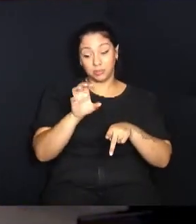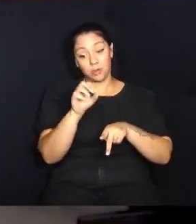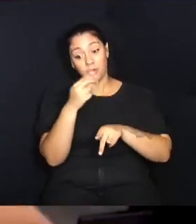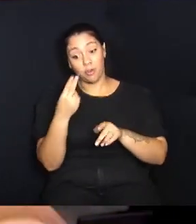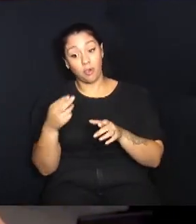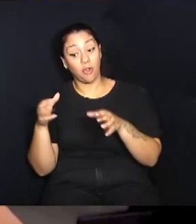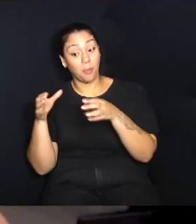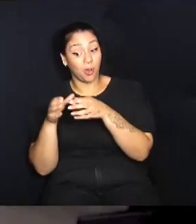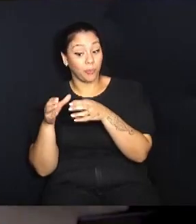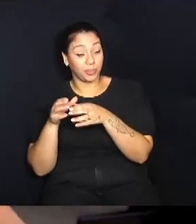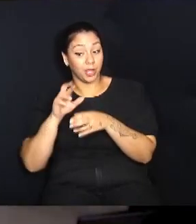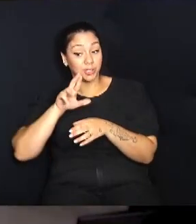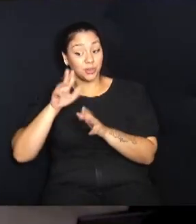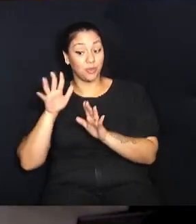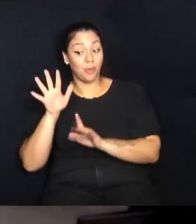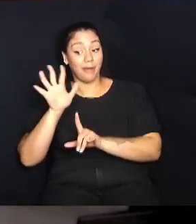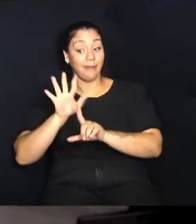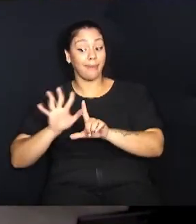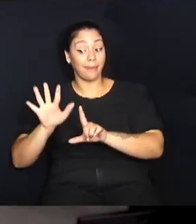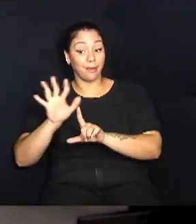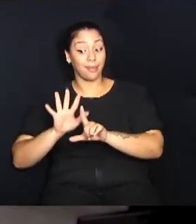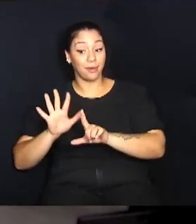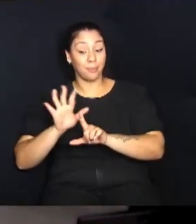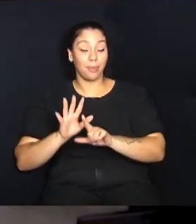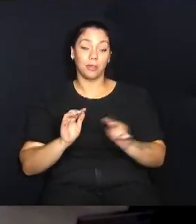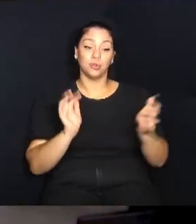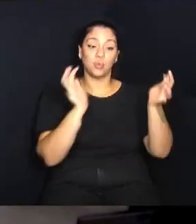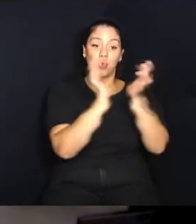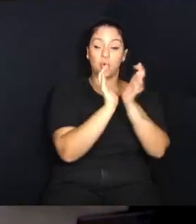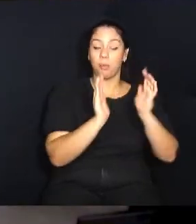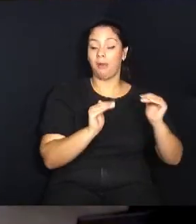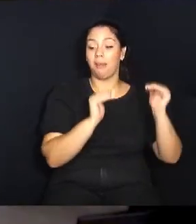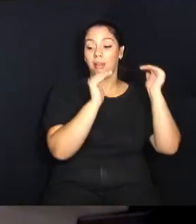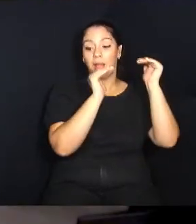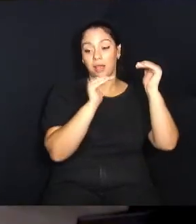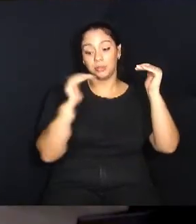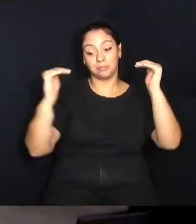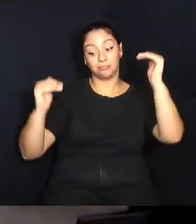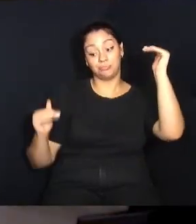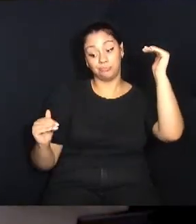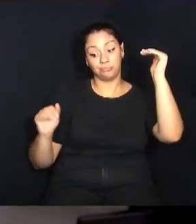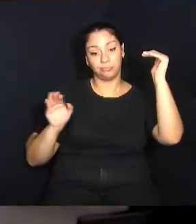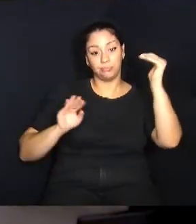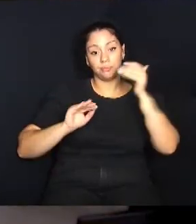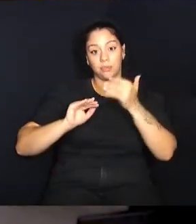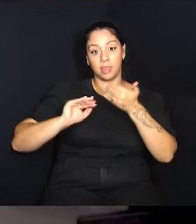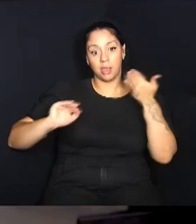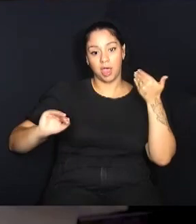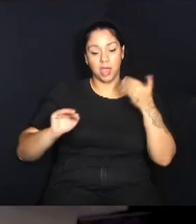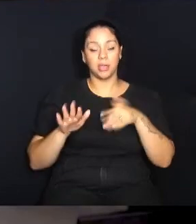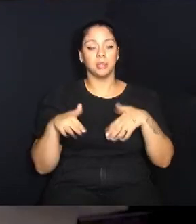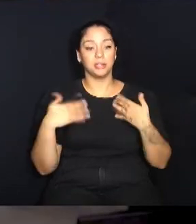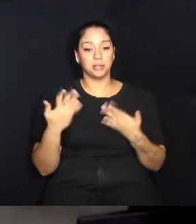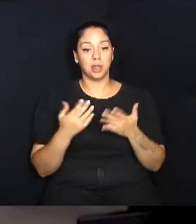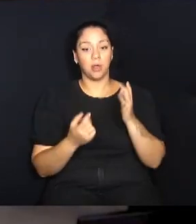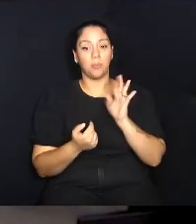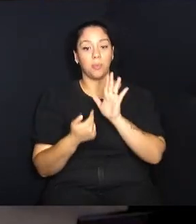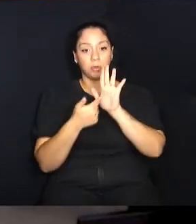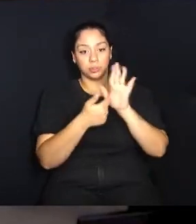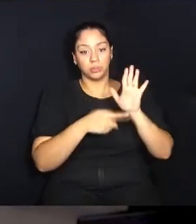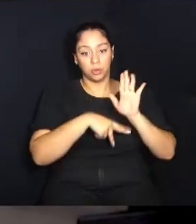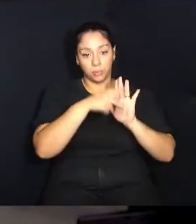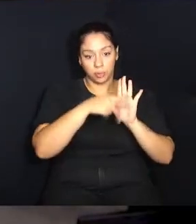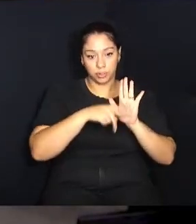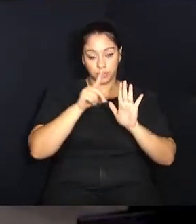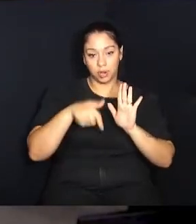bem quista por um setor da elite. Isso aconteceu naquele momento. E ali apresentou-se um projeto que, na época, era